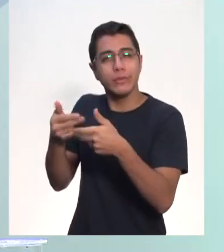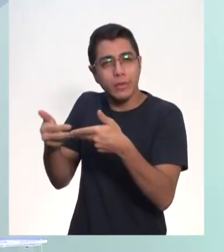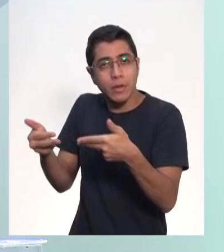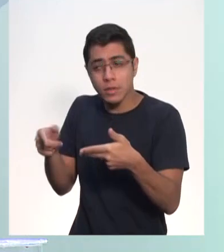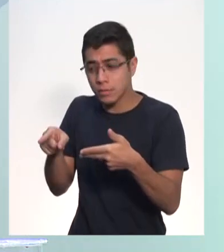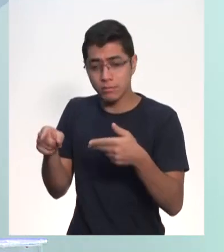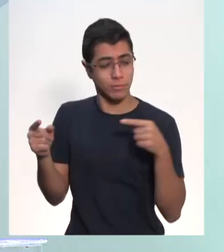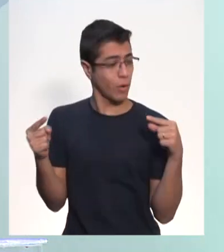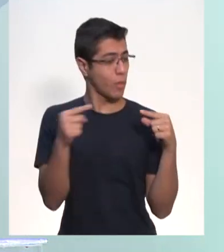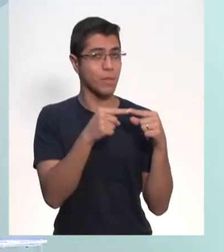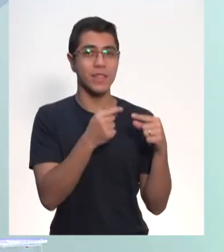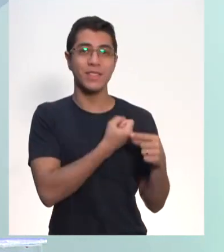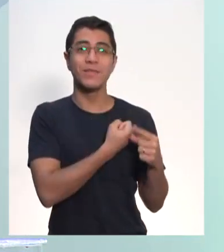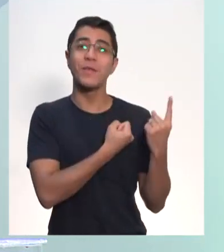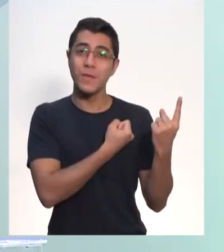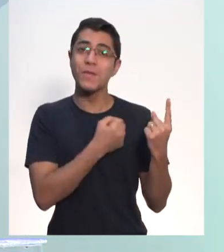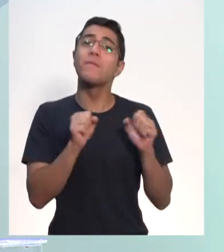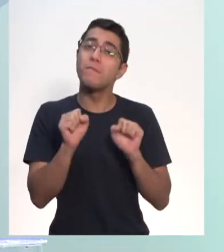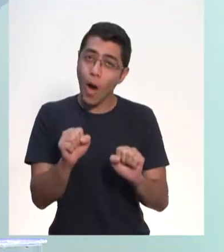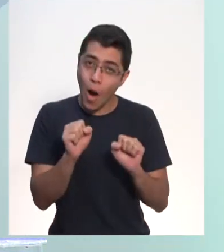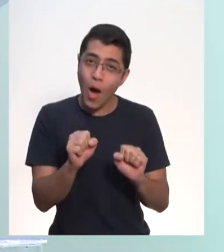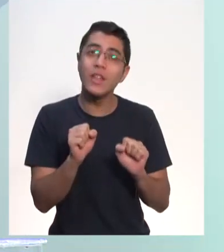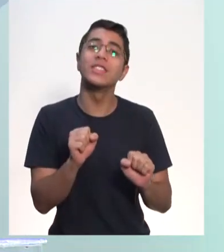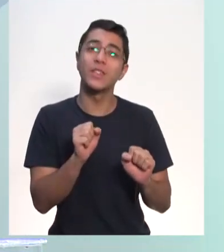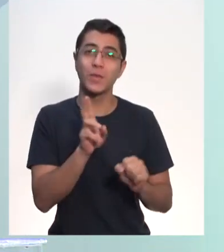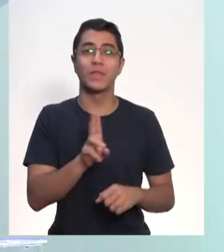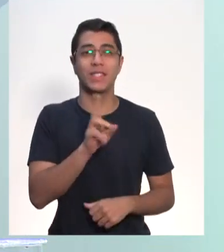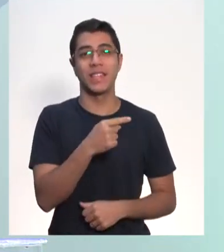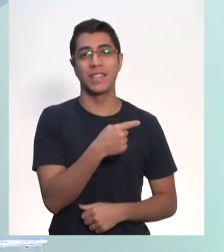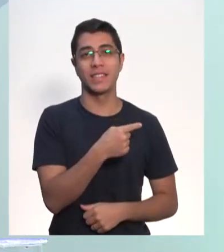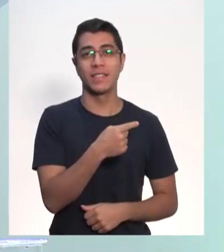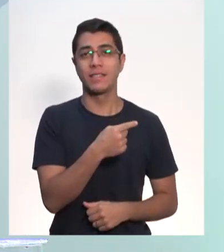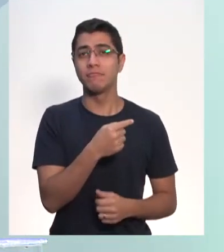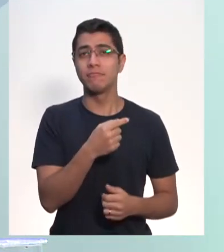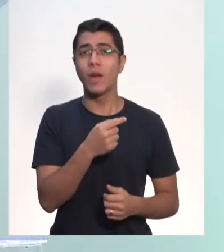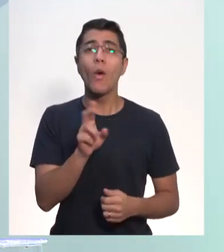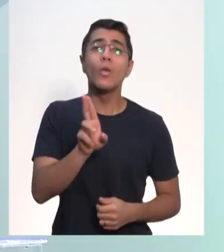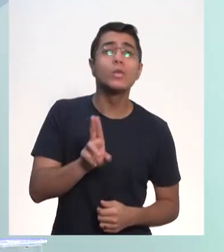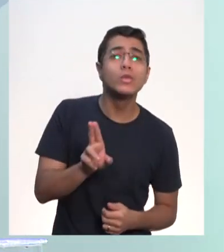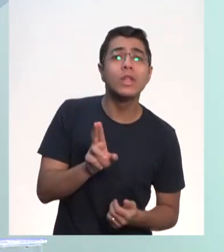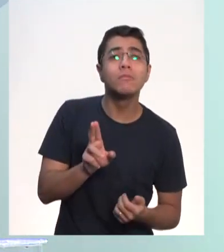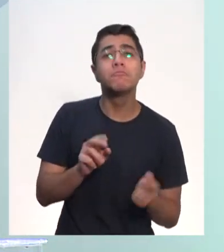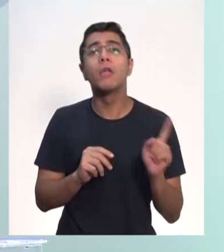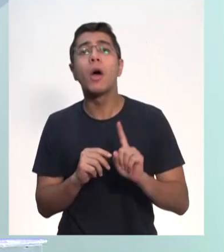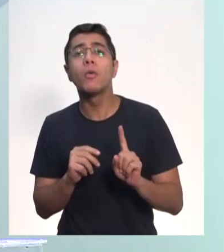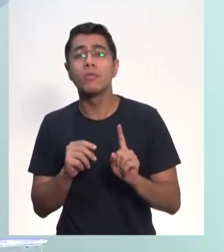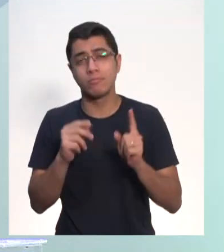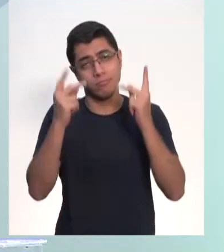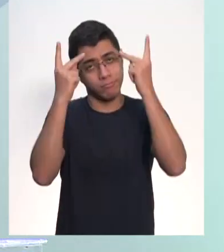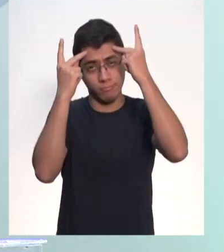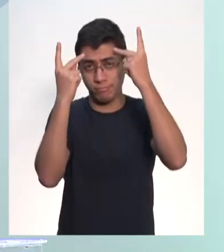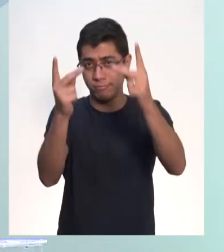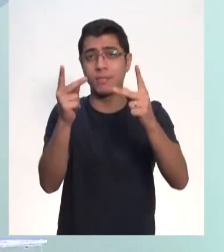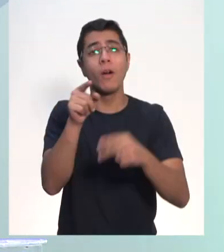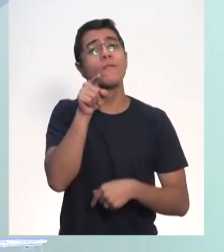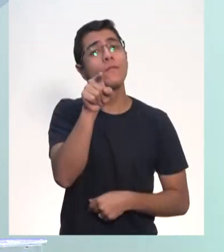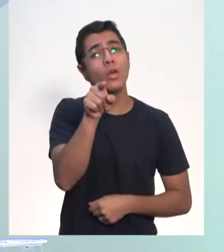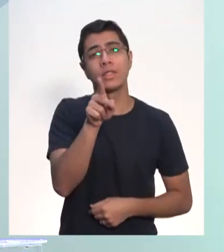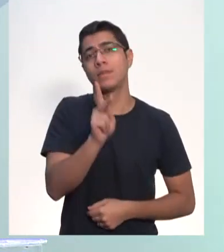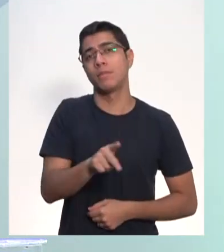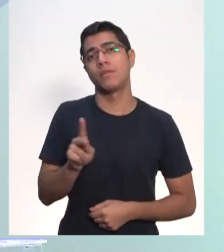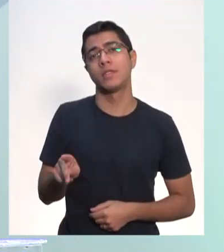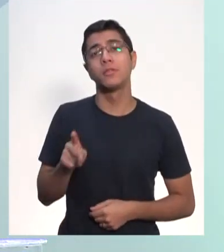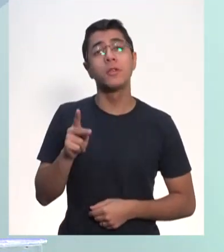essa escolha? É você, professor. Você que vai entender a realidade da sua turma, a realidade em que você está trabalhando, as escolhas que você